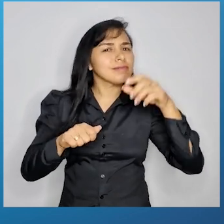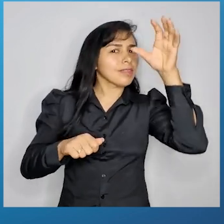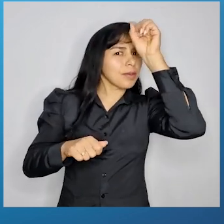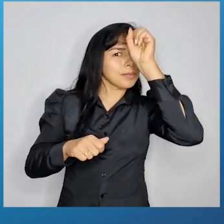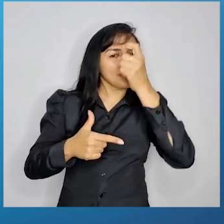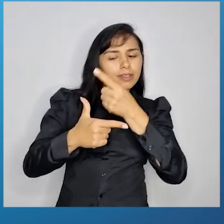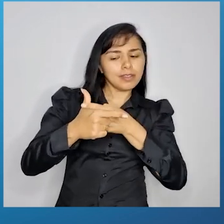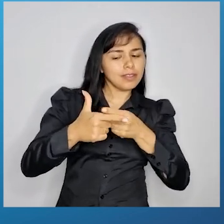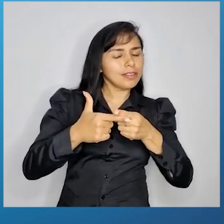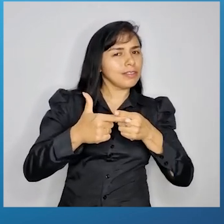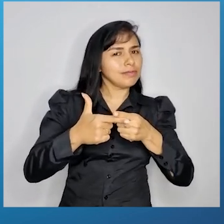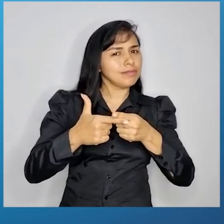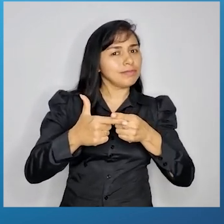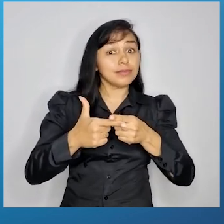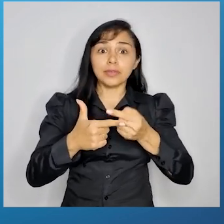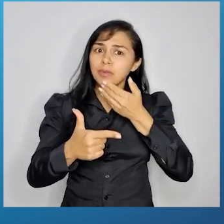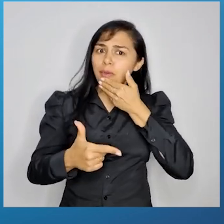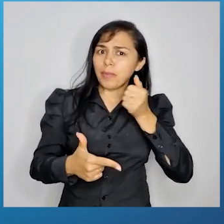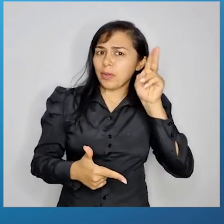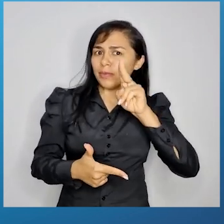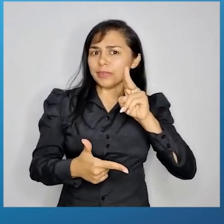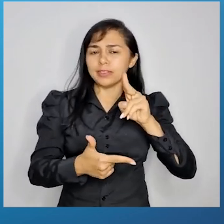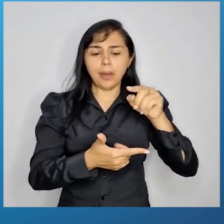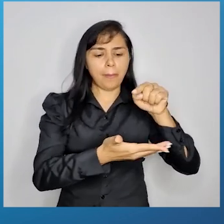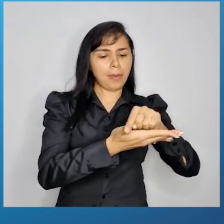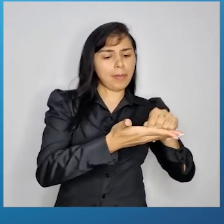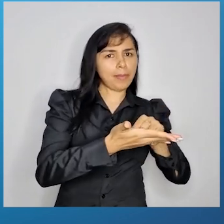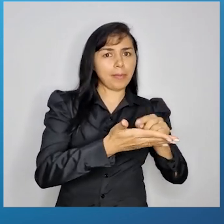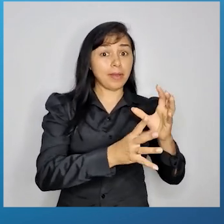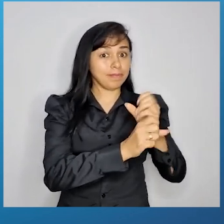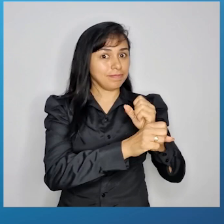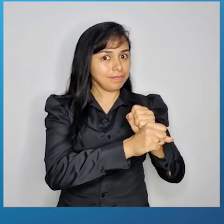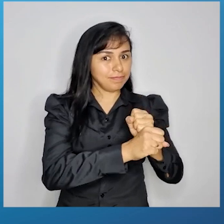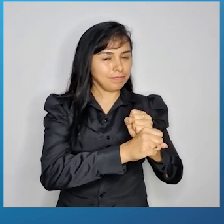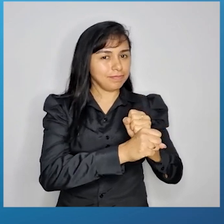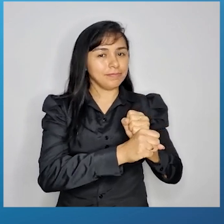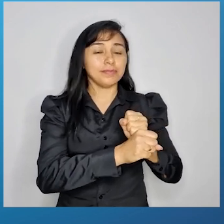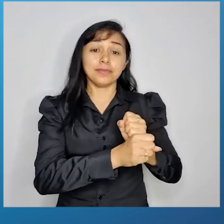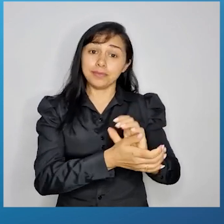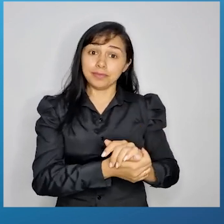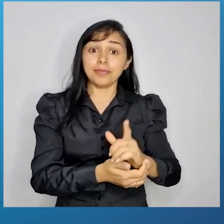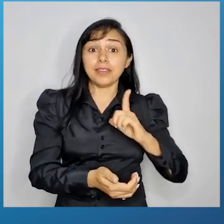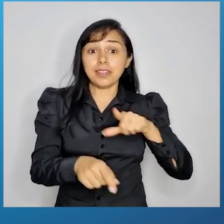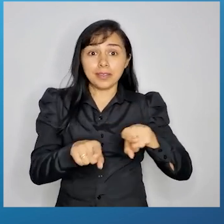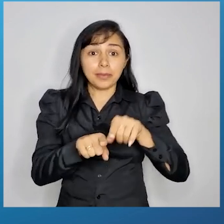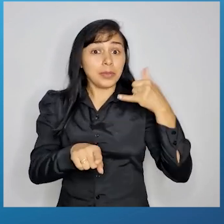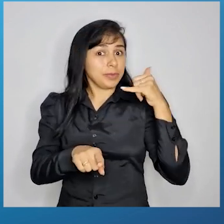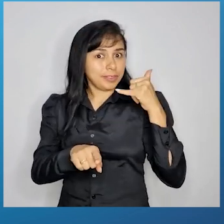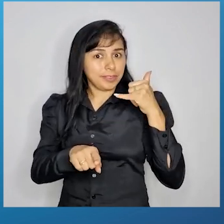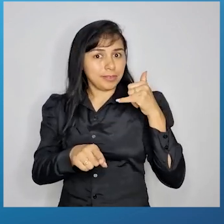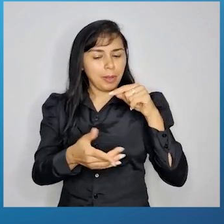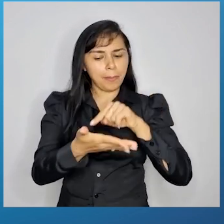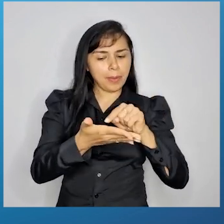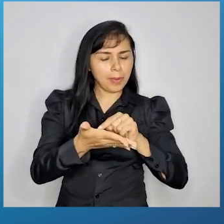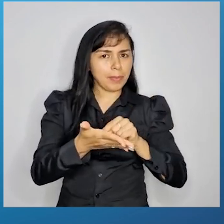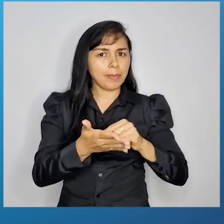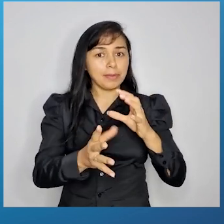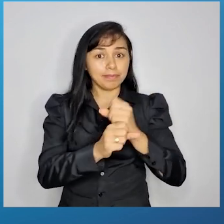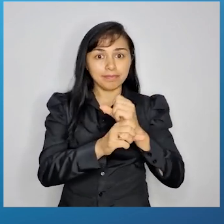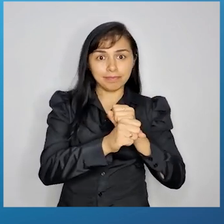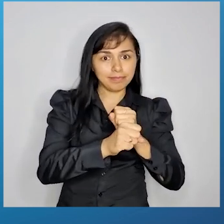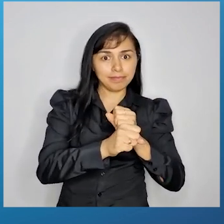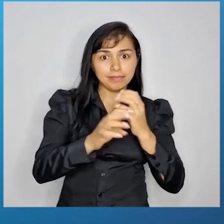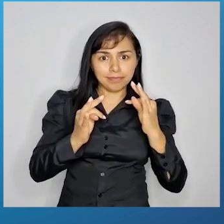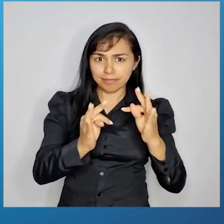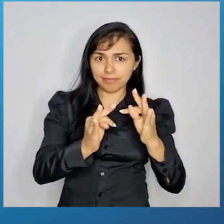a dividir? Não é melhor usar a calculadora, já que nós temos a calculadora do celular à nossa disposição quase que o